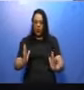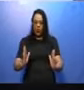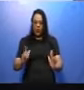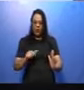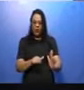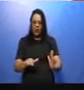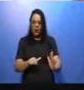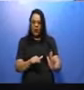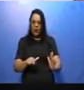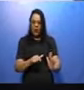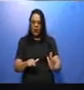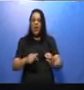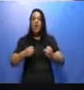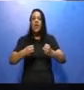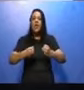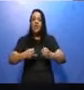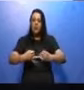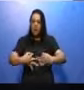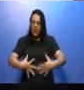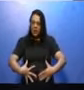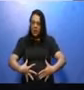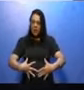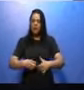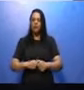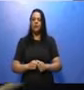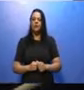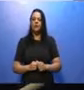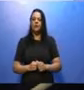oração subordinada adjetiva explicativa.